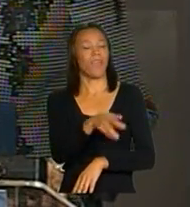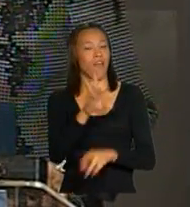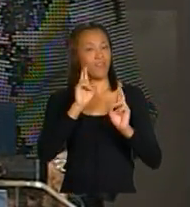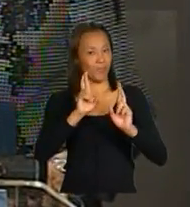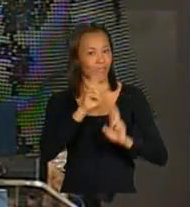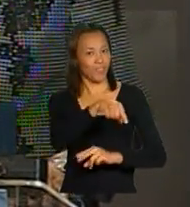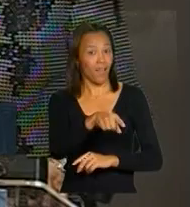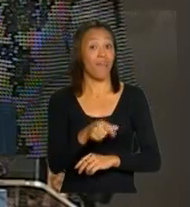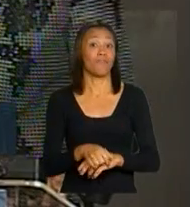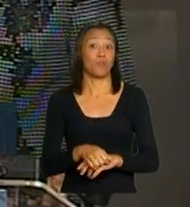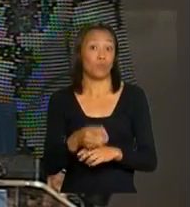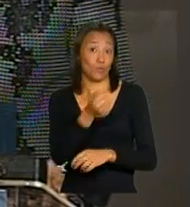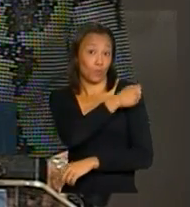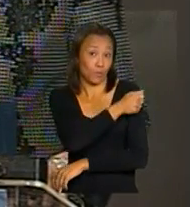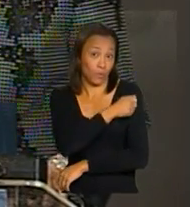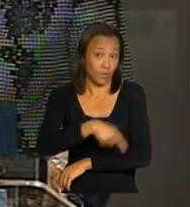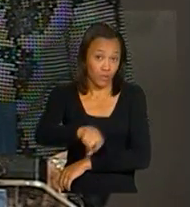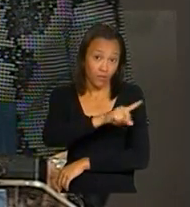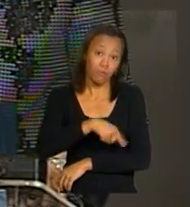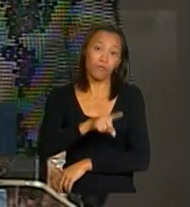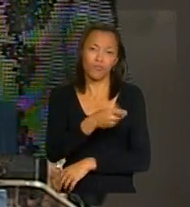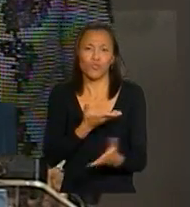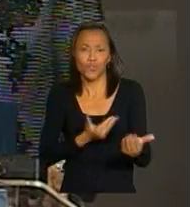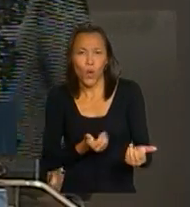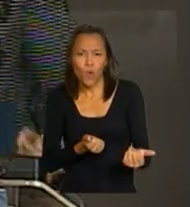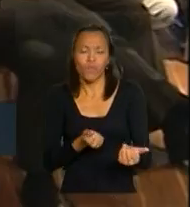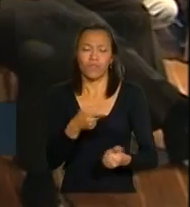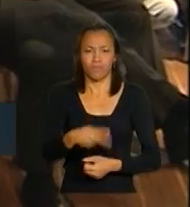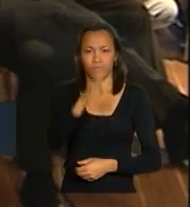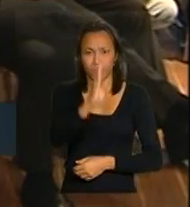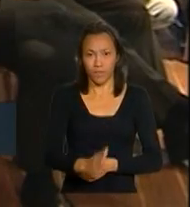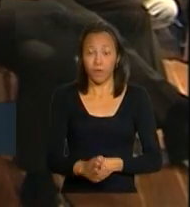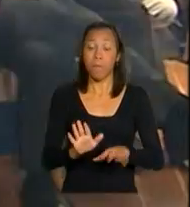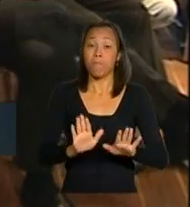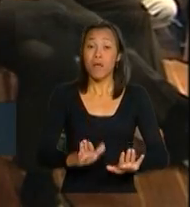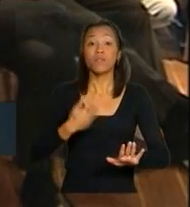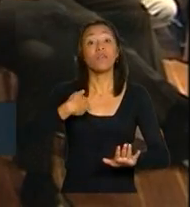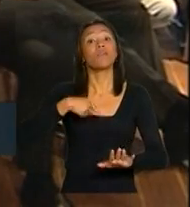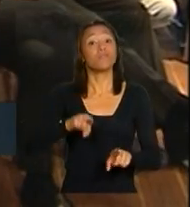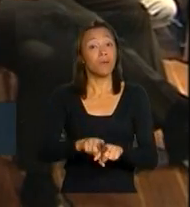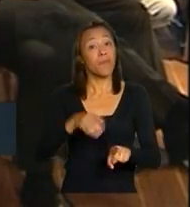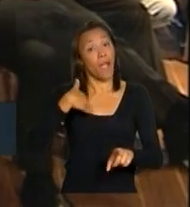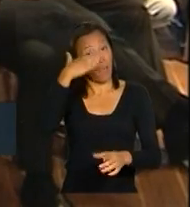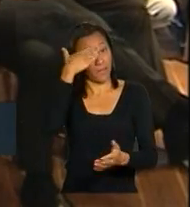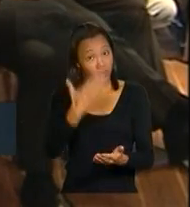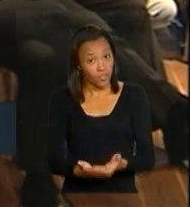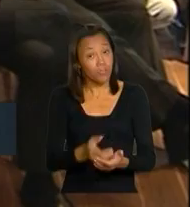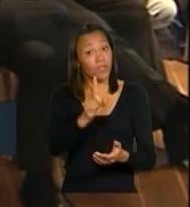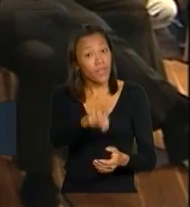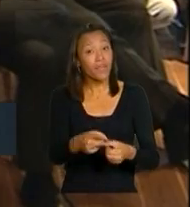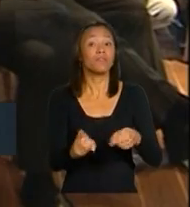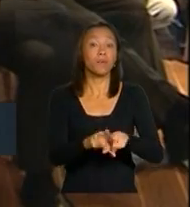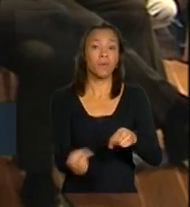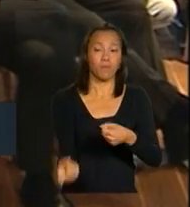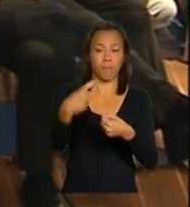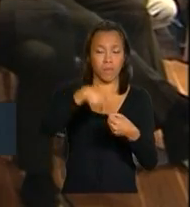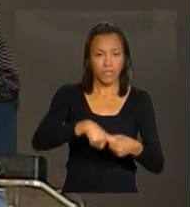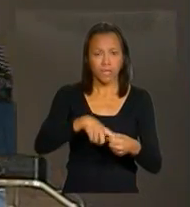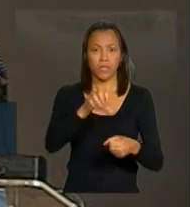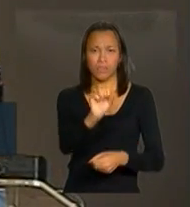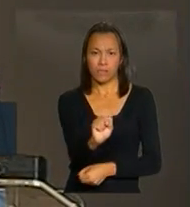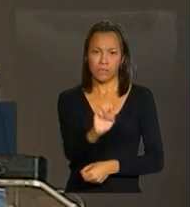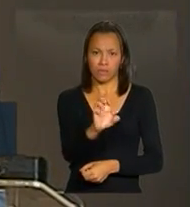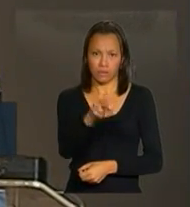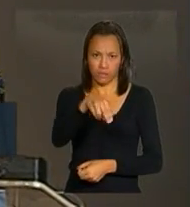talentosos, jovens brasileiros e brasileiras. Mas eu acredito que se deve a uma parceria entre o SENAI,